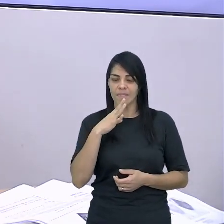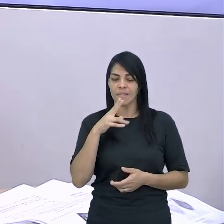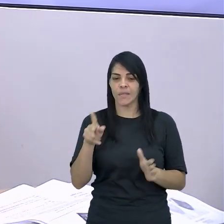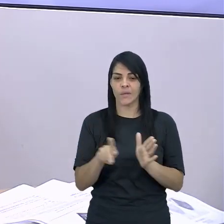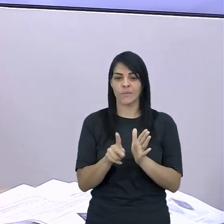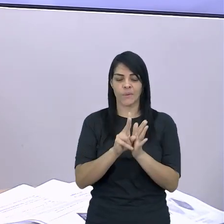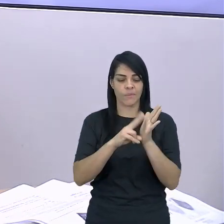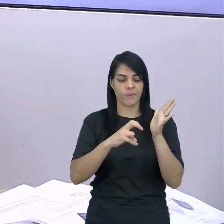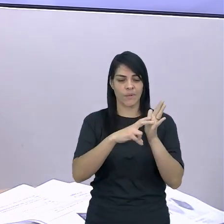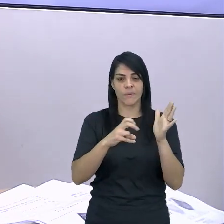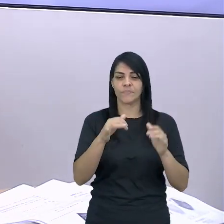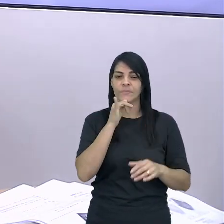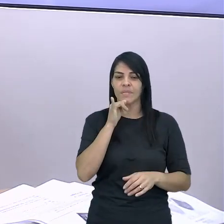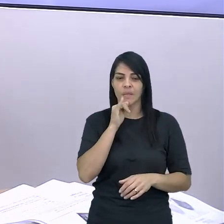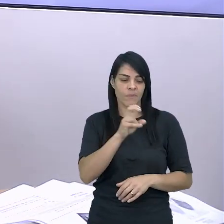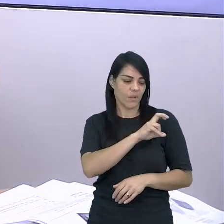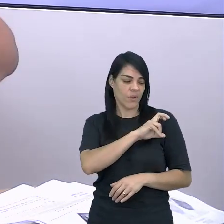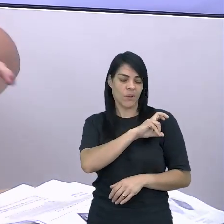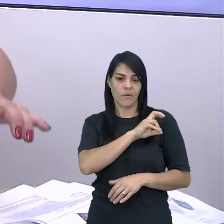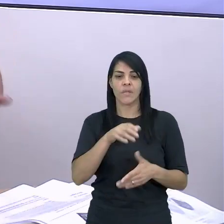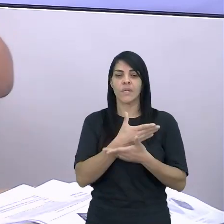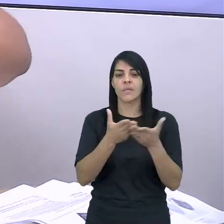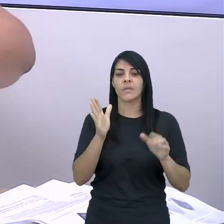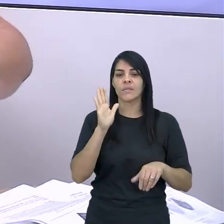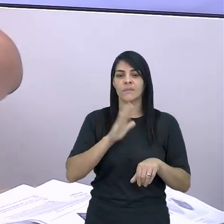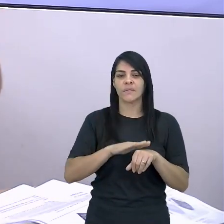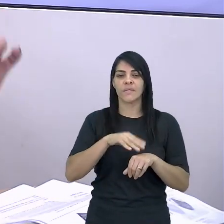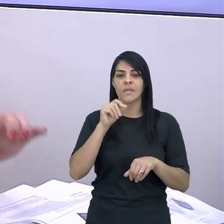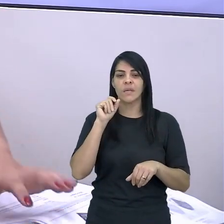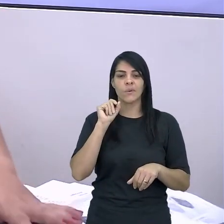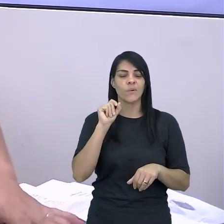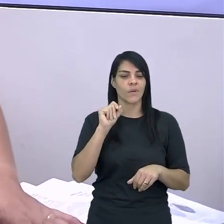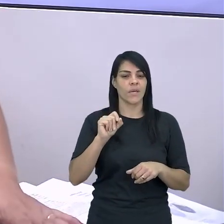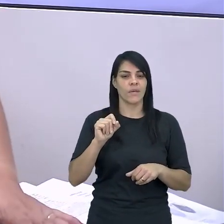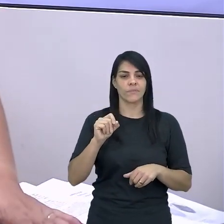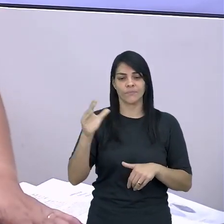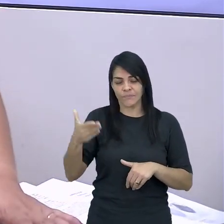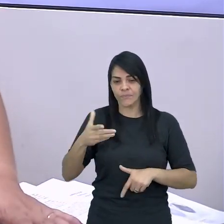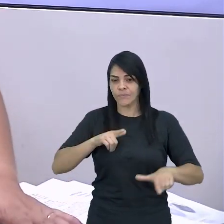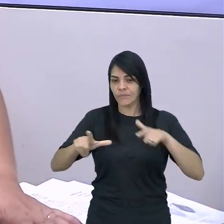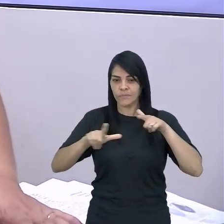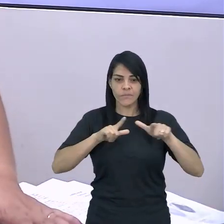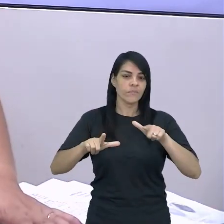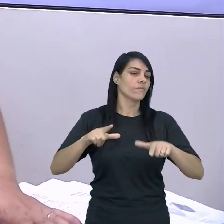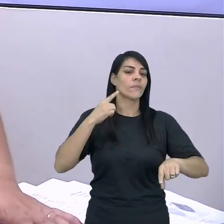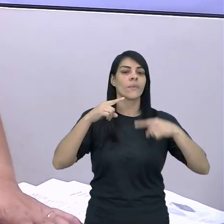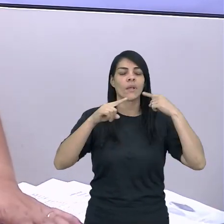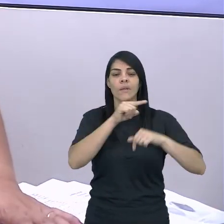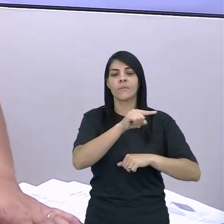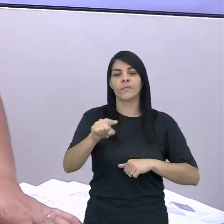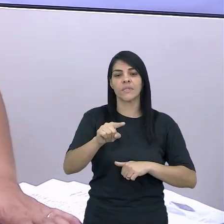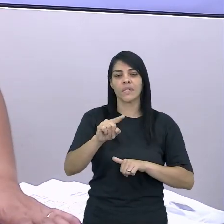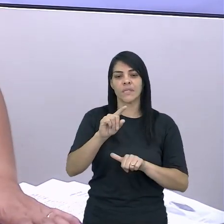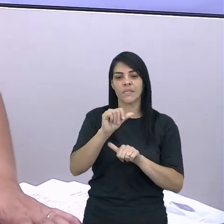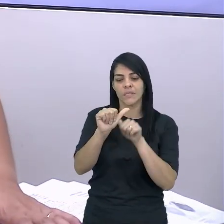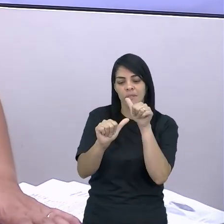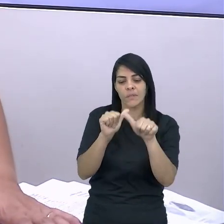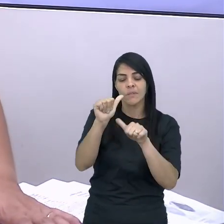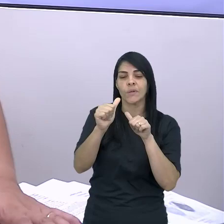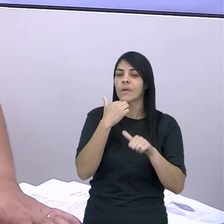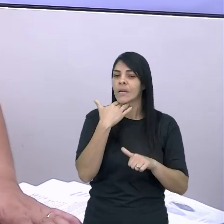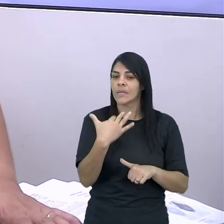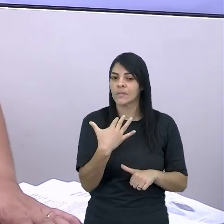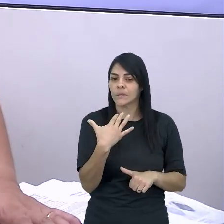vocabulário. Agora, por exemplo, no quinto ano, a gente pode fazer, olha, hoje a gente vai trabalhar essa música e vocês vão trocar as